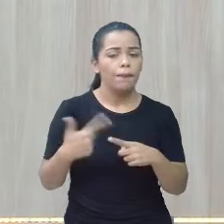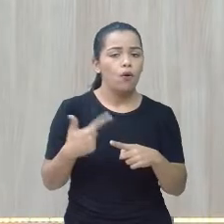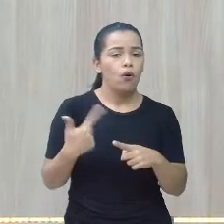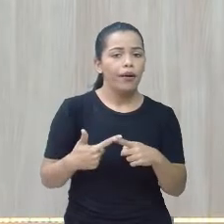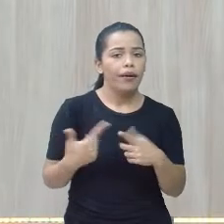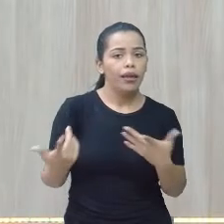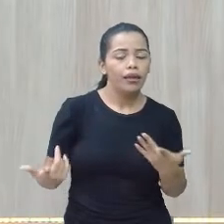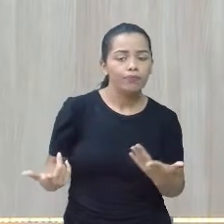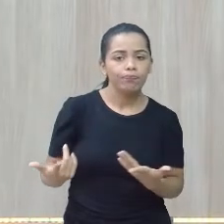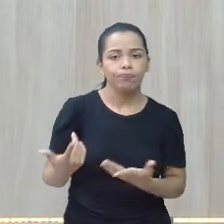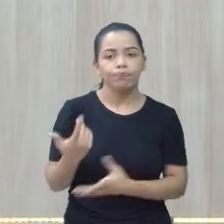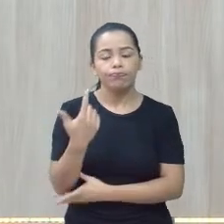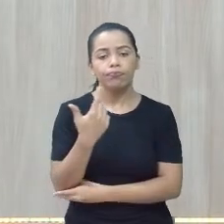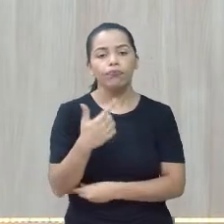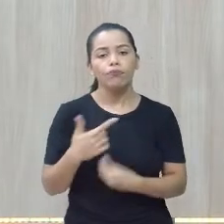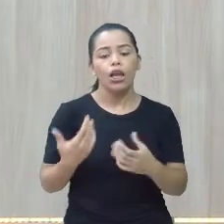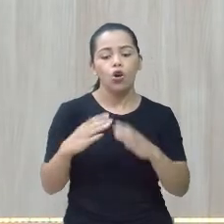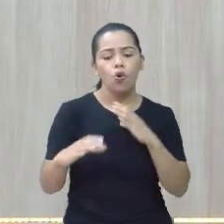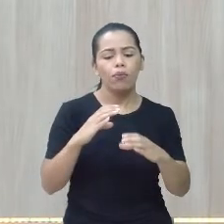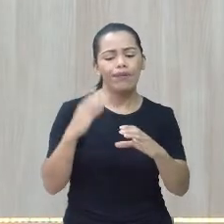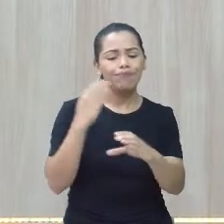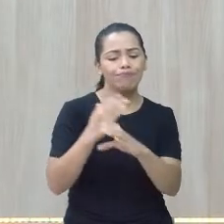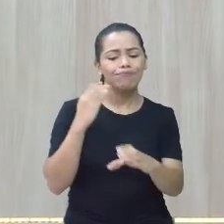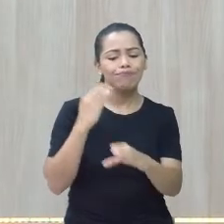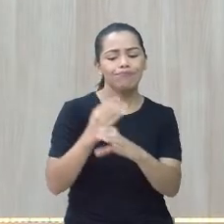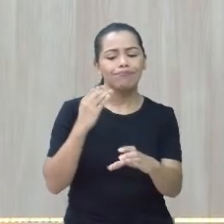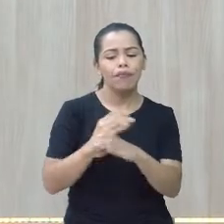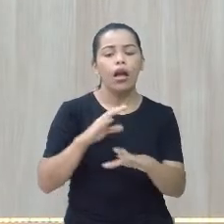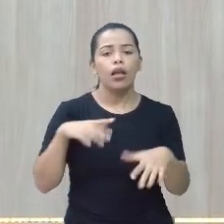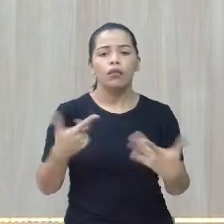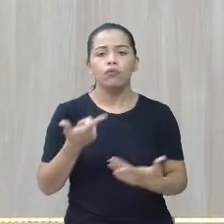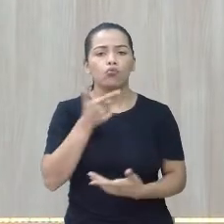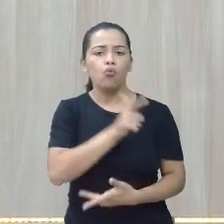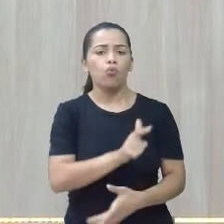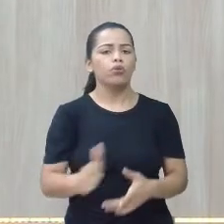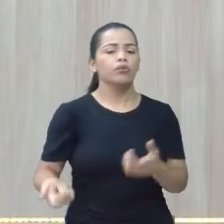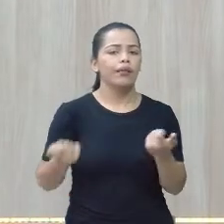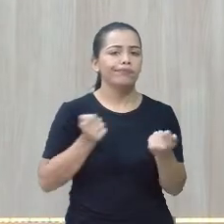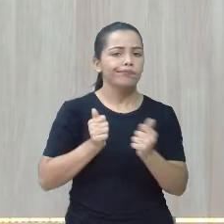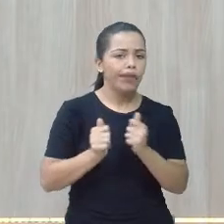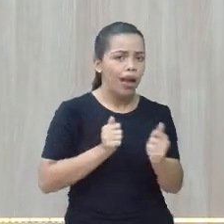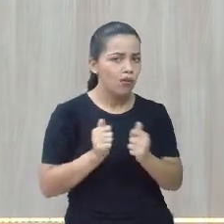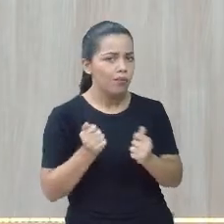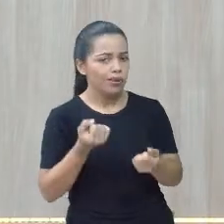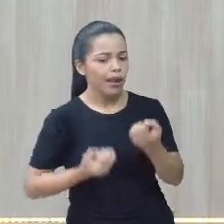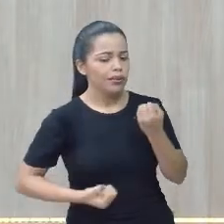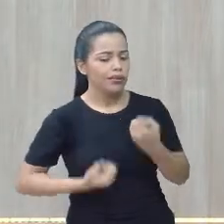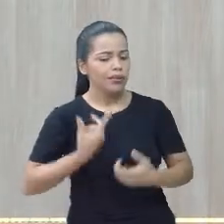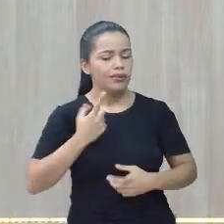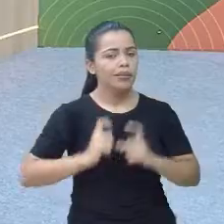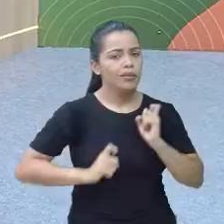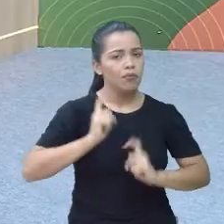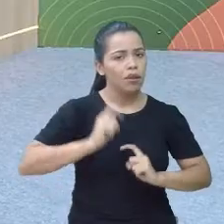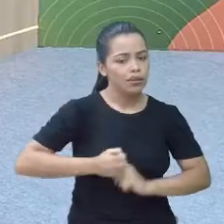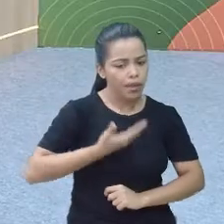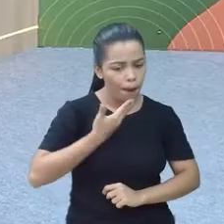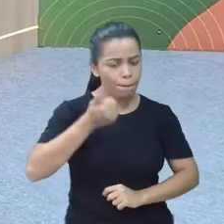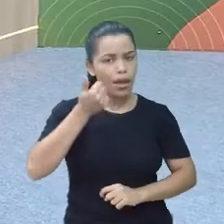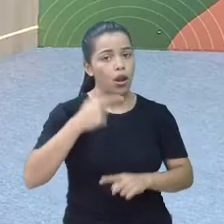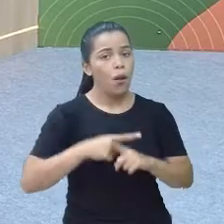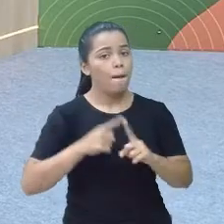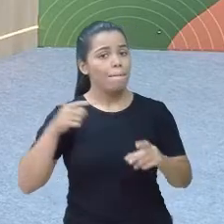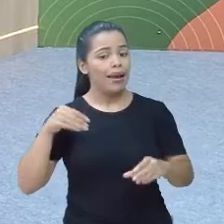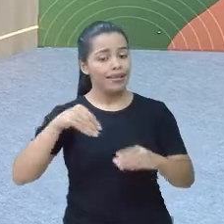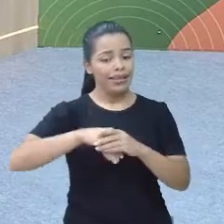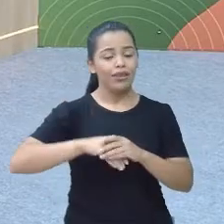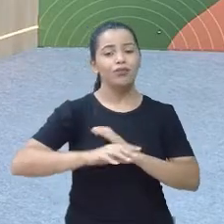perdido e aí você não consegue argumentar e não consegue se expressar da melhor maneira, tá certo? Contudo, na poesia,